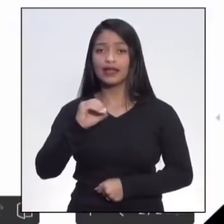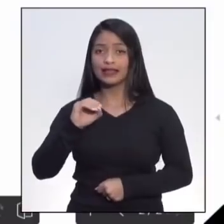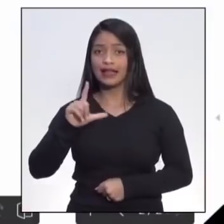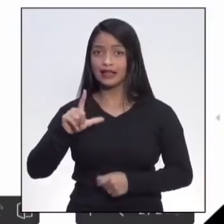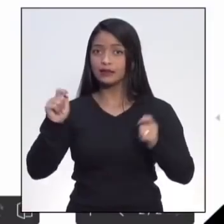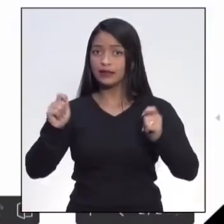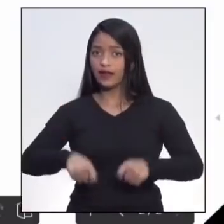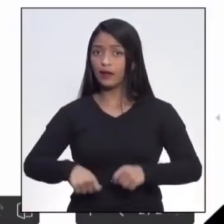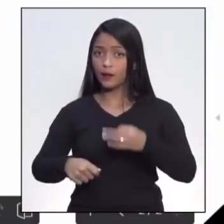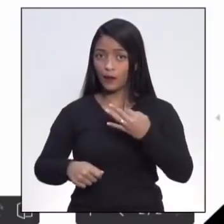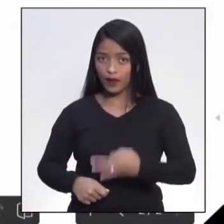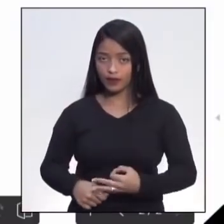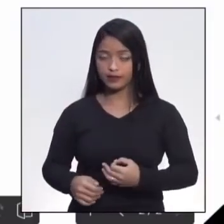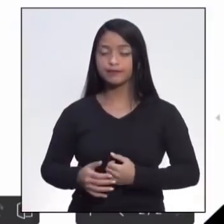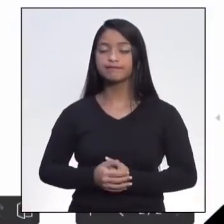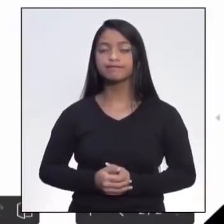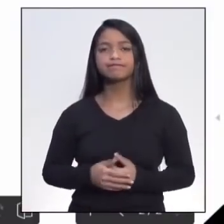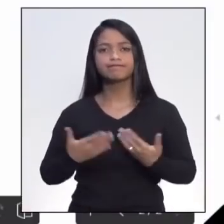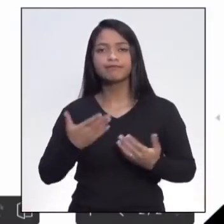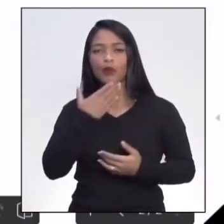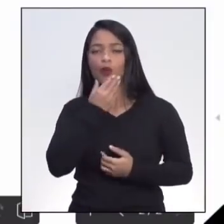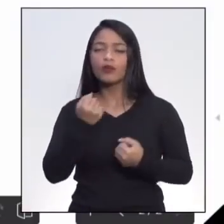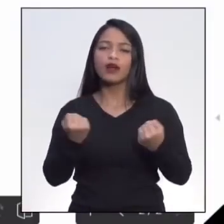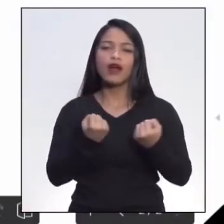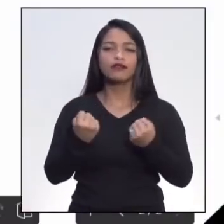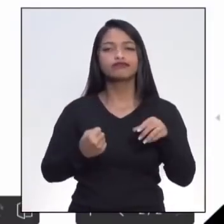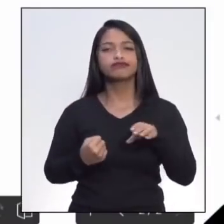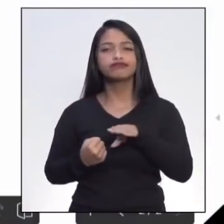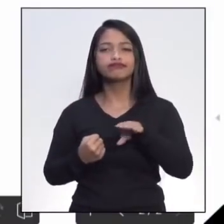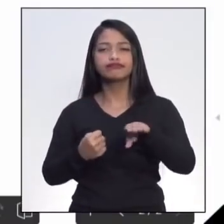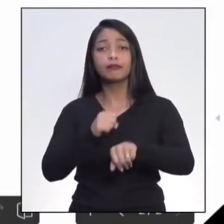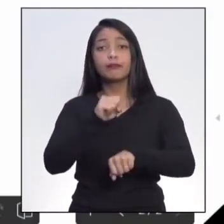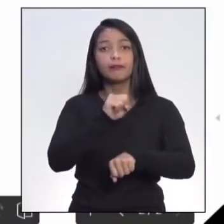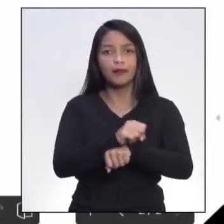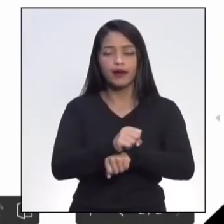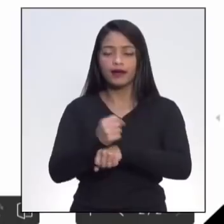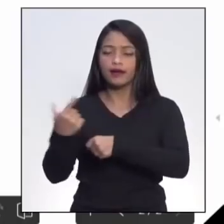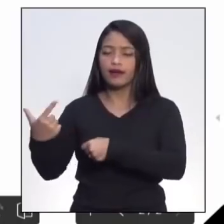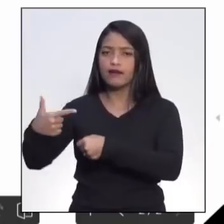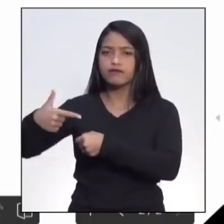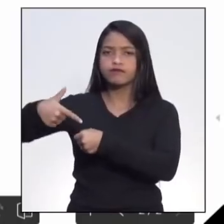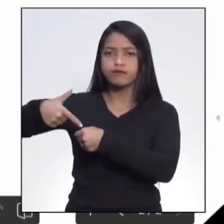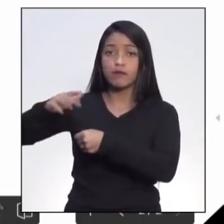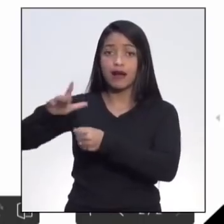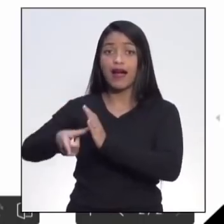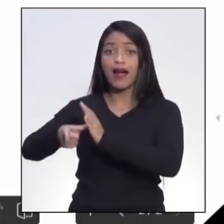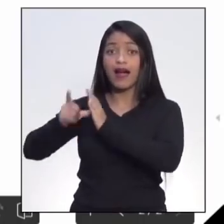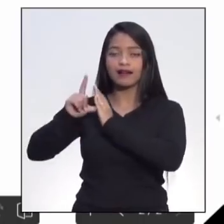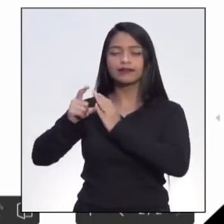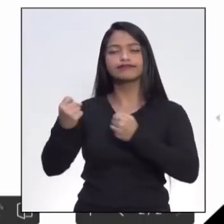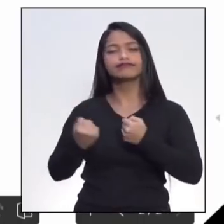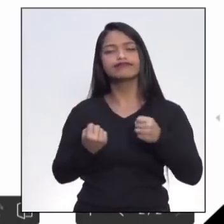Correto? Quando ele parou para abastecer, estava em